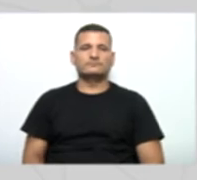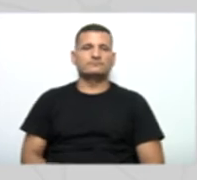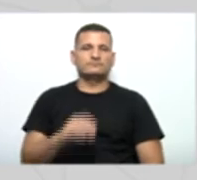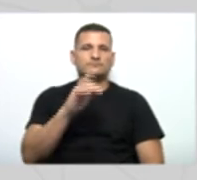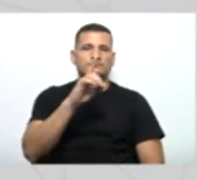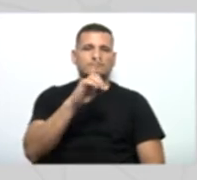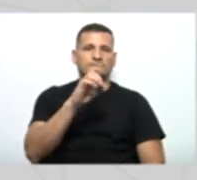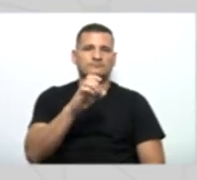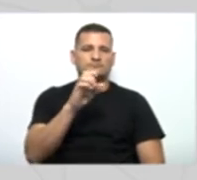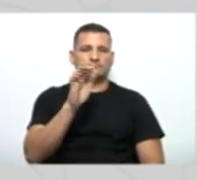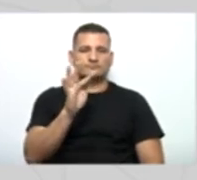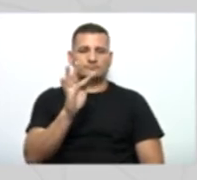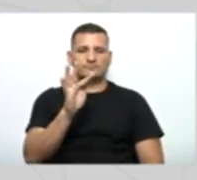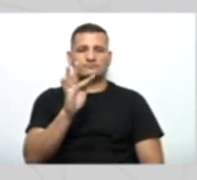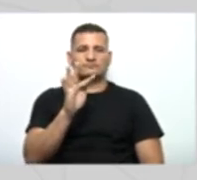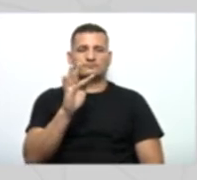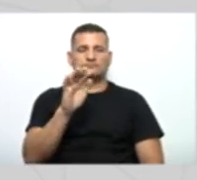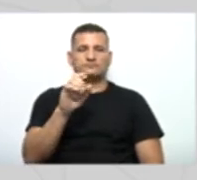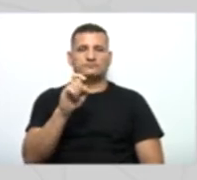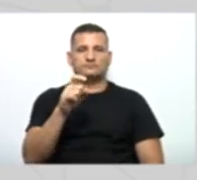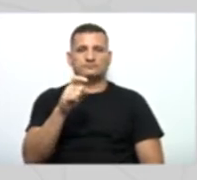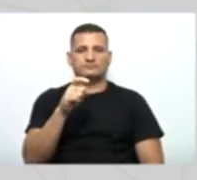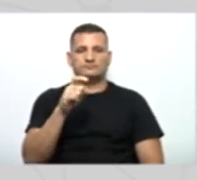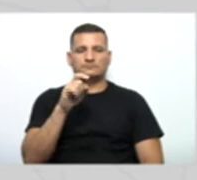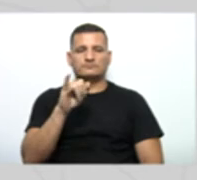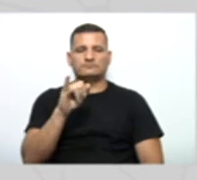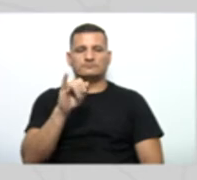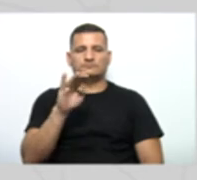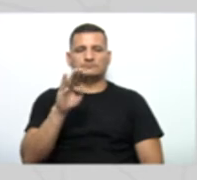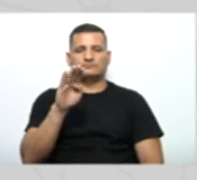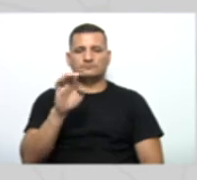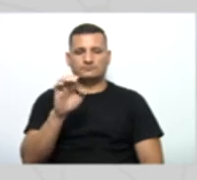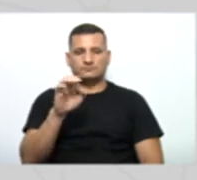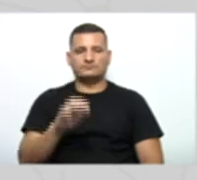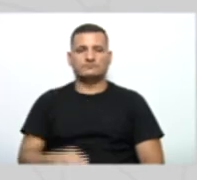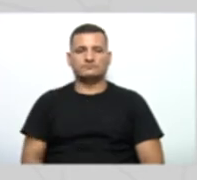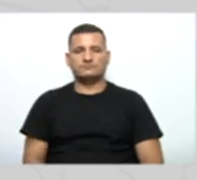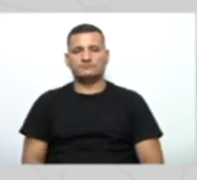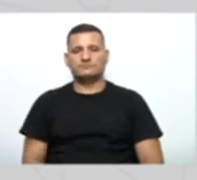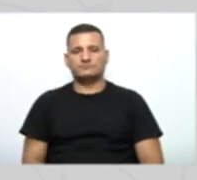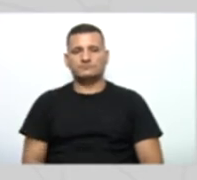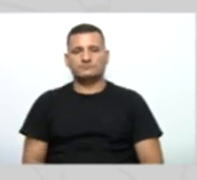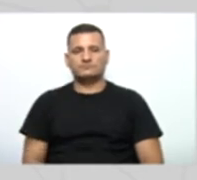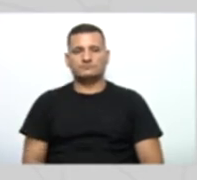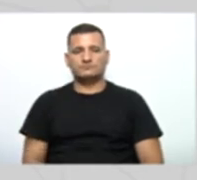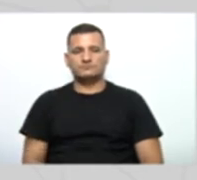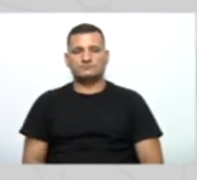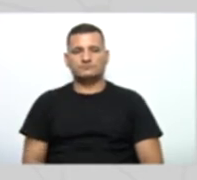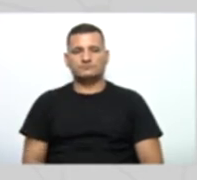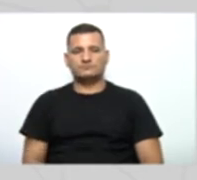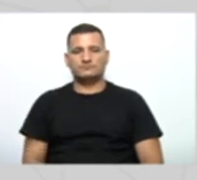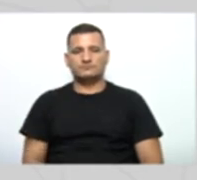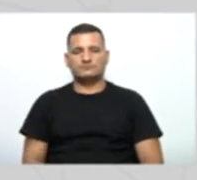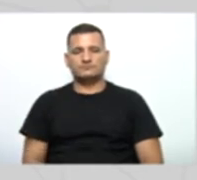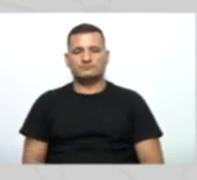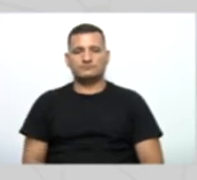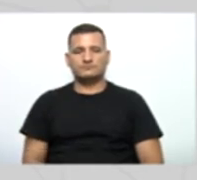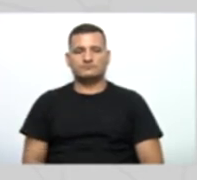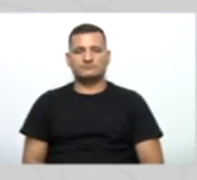exibe, que é o método que vai exibir minhas informações, dois pontos. E lá dentro eu coloco o